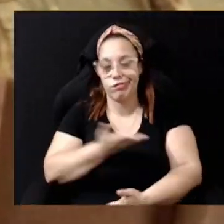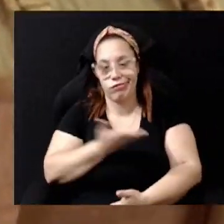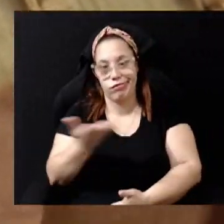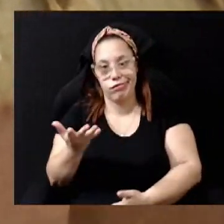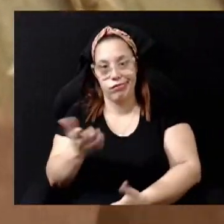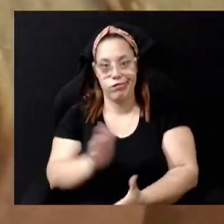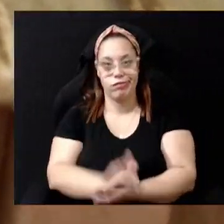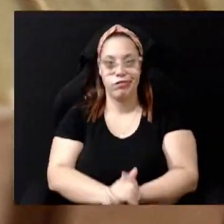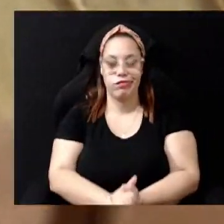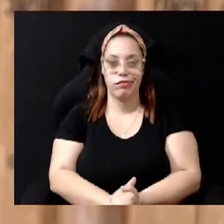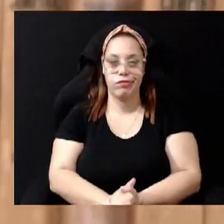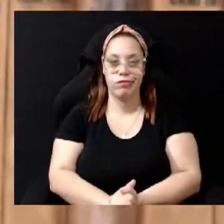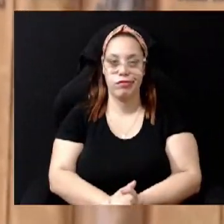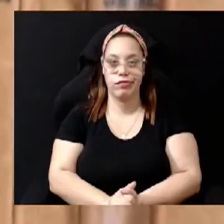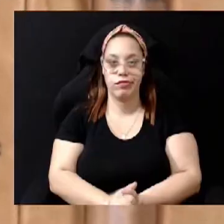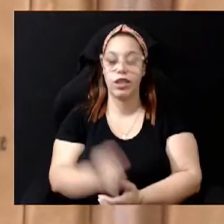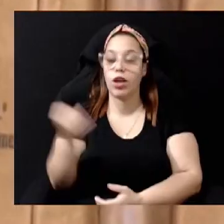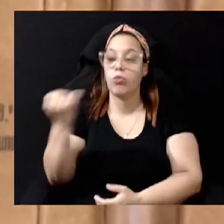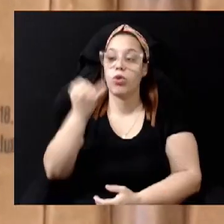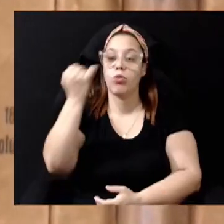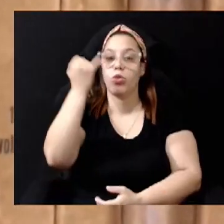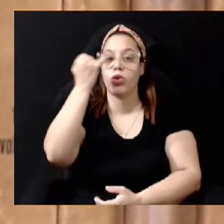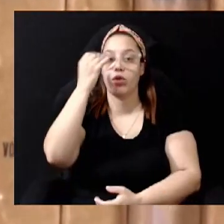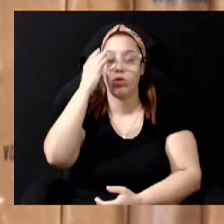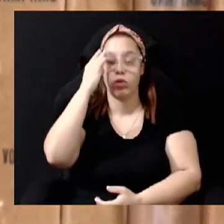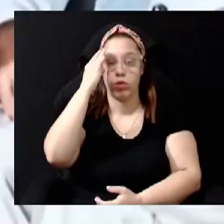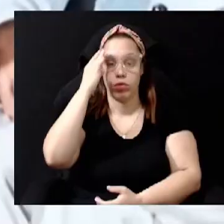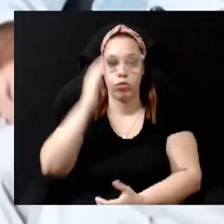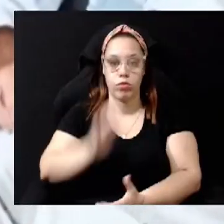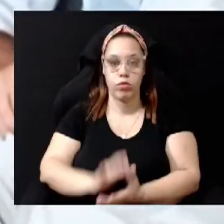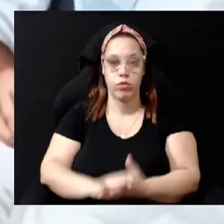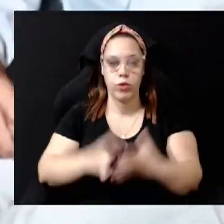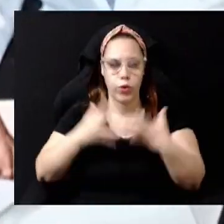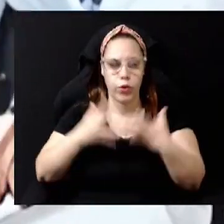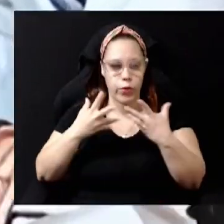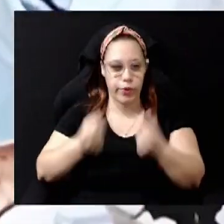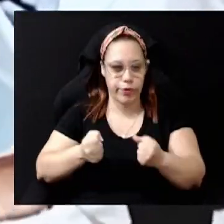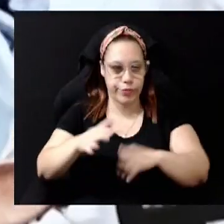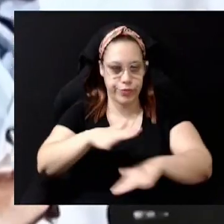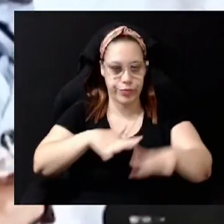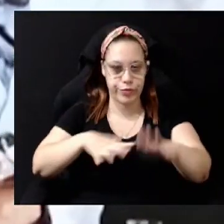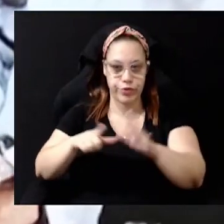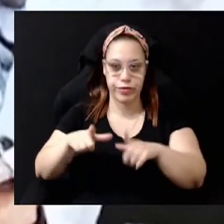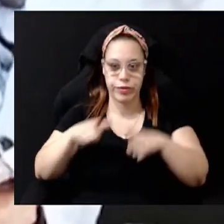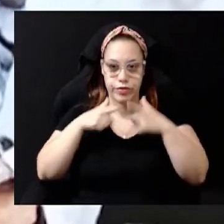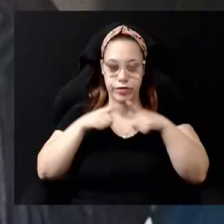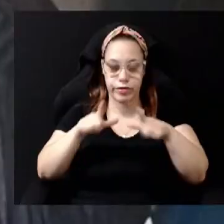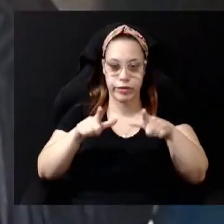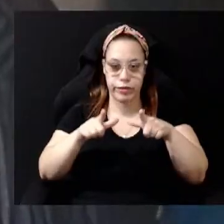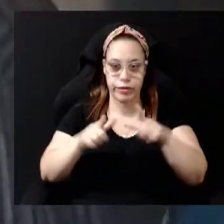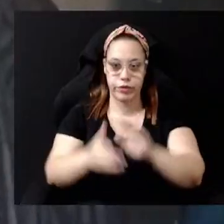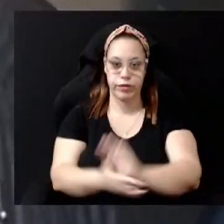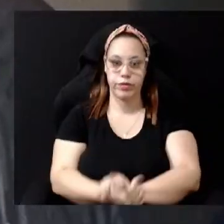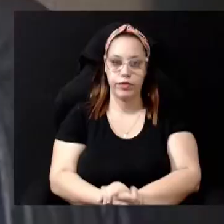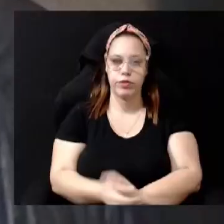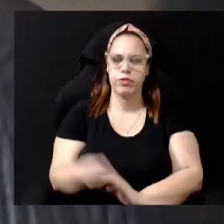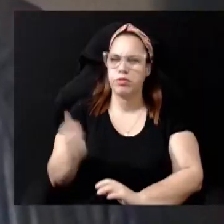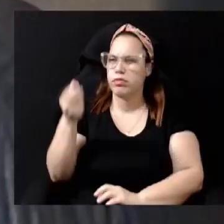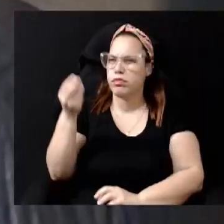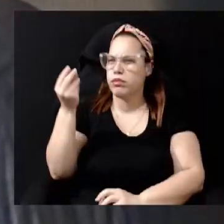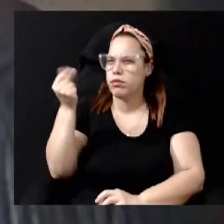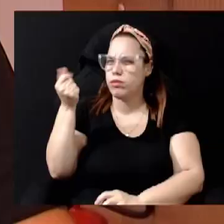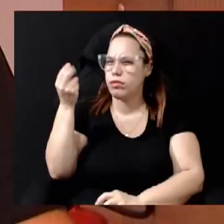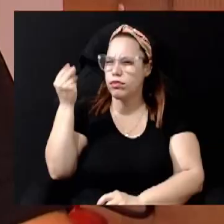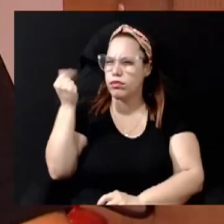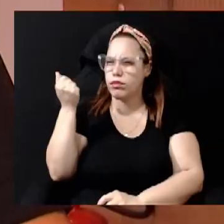nome muito importante na cidade de Campinas, né, e ele conquistou o espaço dele através das letras, que era uma maneira de ascensão social na época. E ele foi uma figura muito relevante,